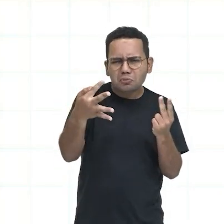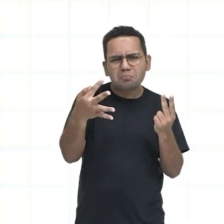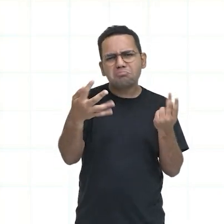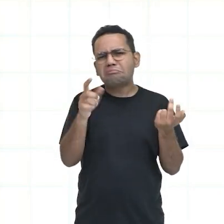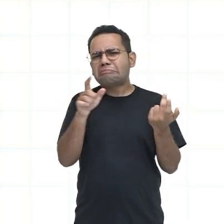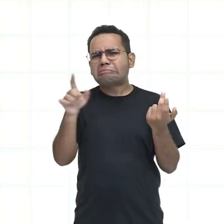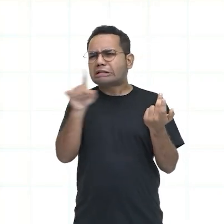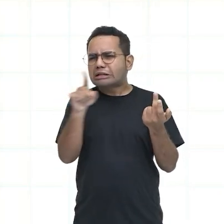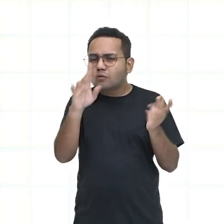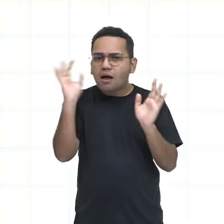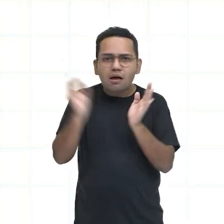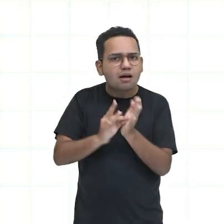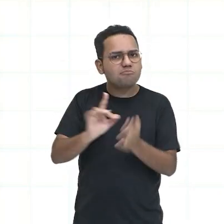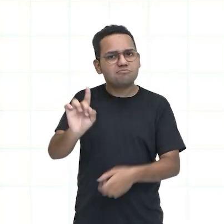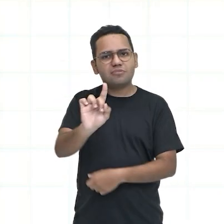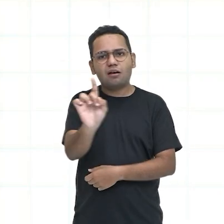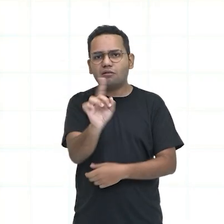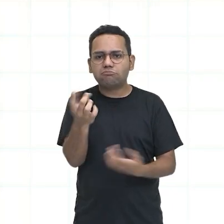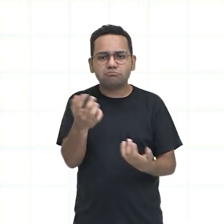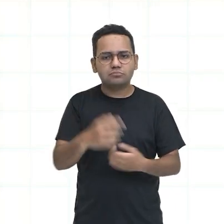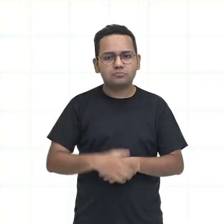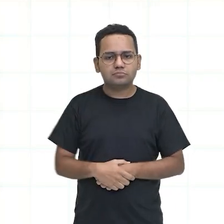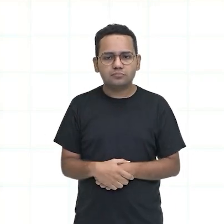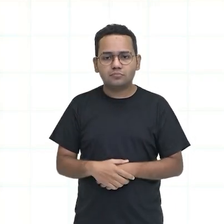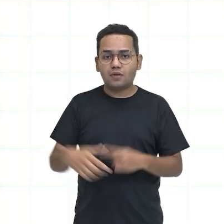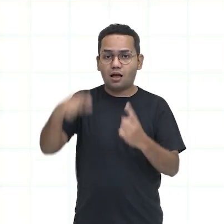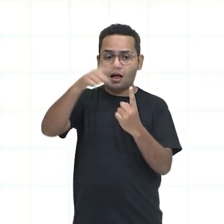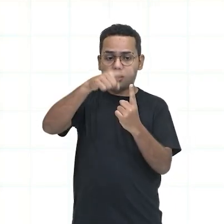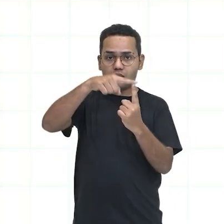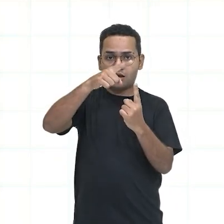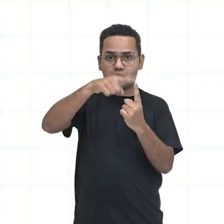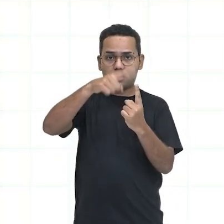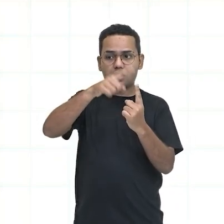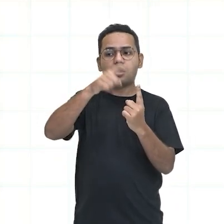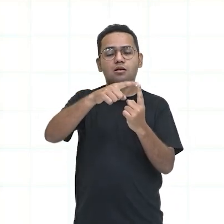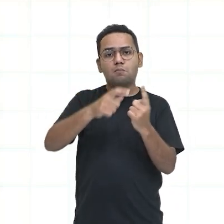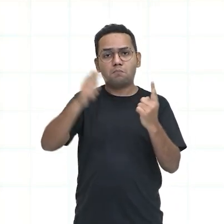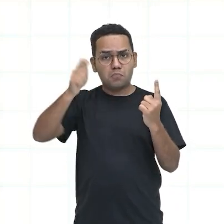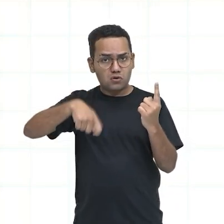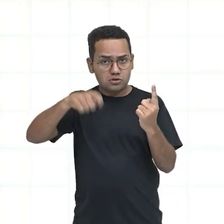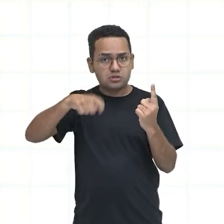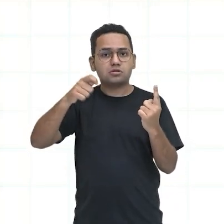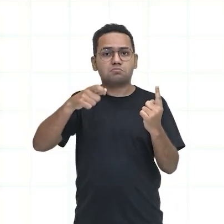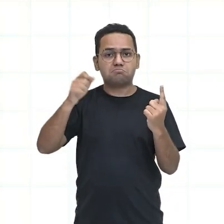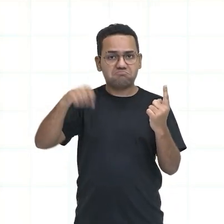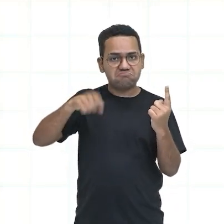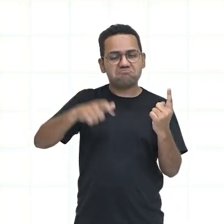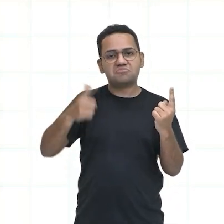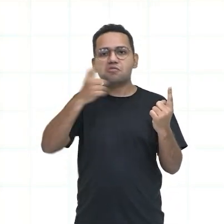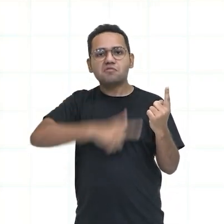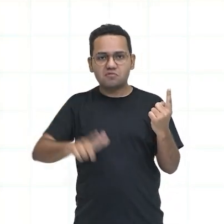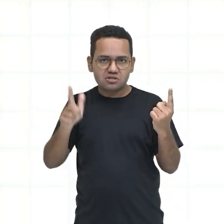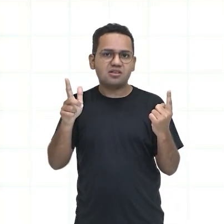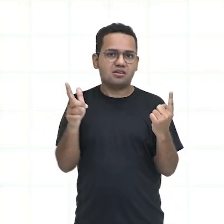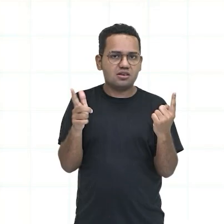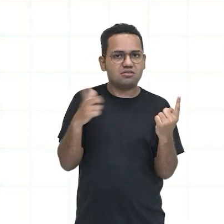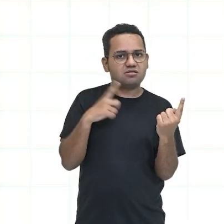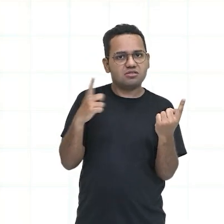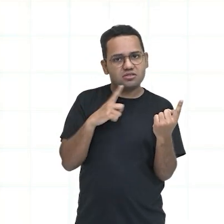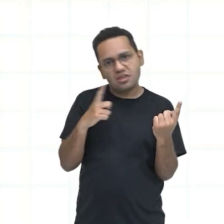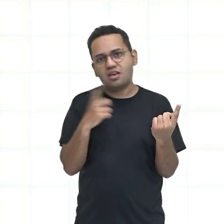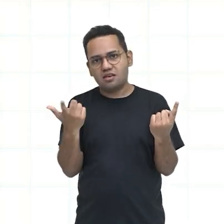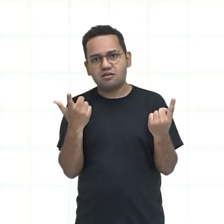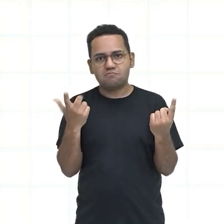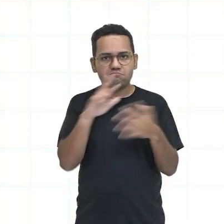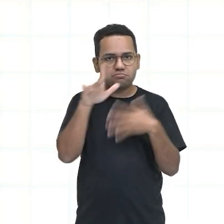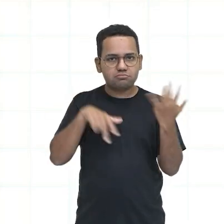estava falando, né, quando eu utilizo a condicional do tipo 1, para falar de algo que há uma chance de ocorrer, né? É uma possibilidade de